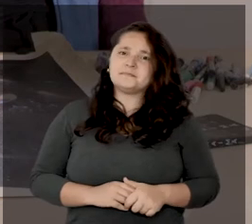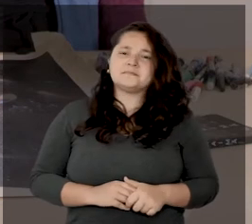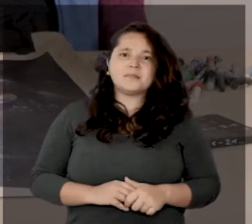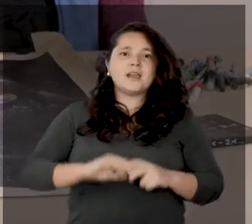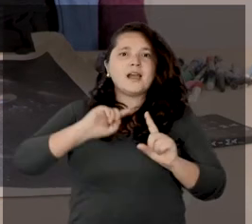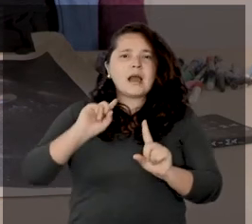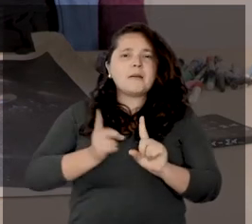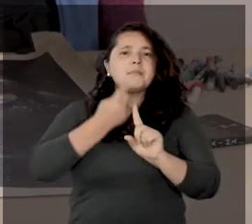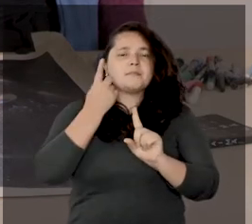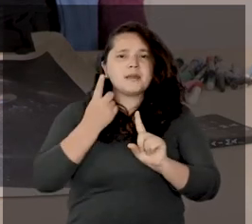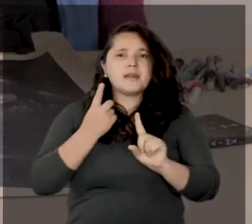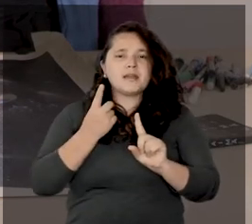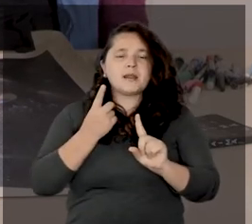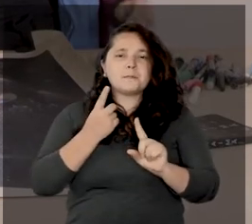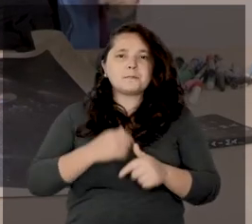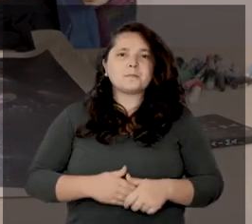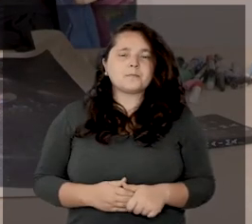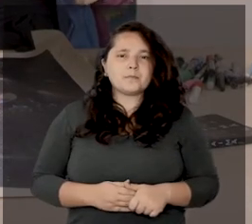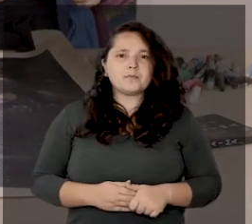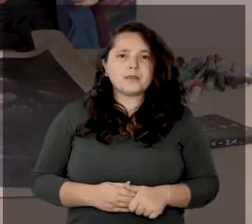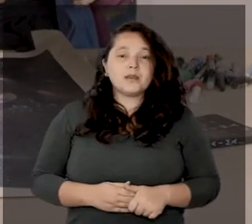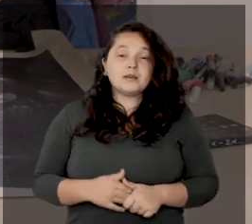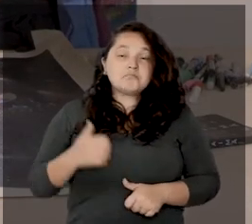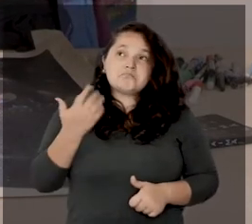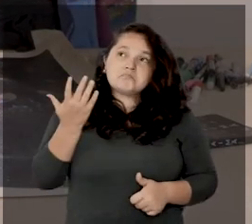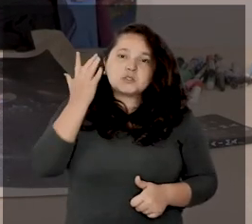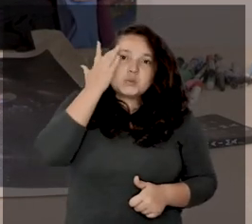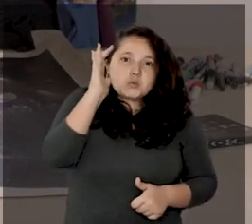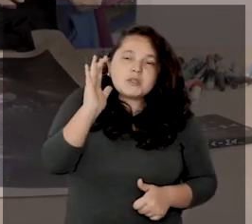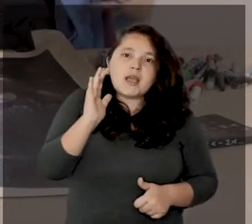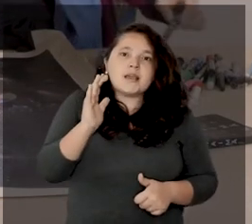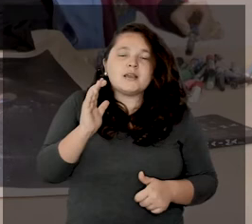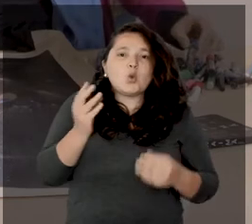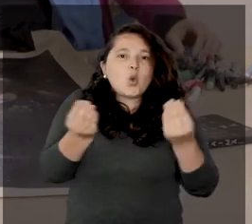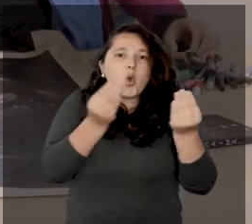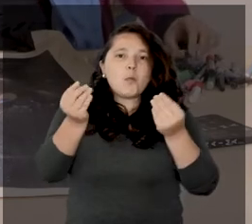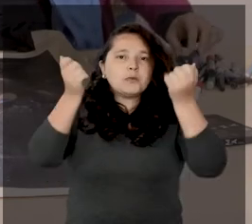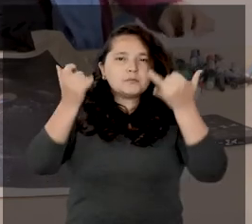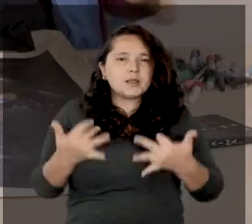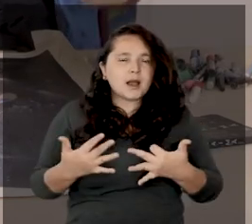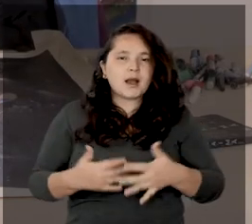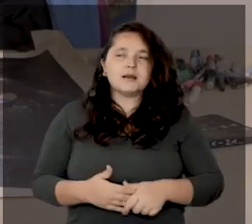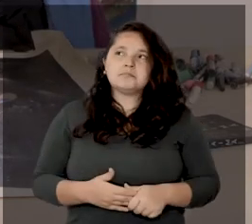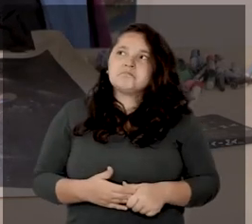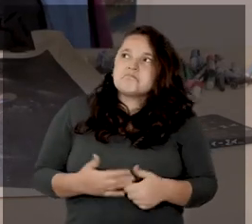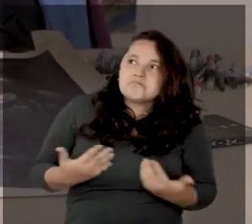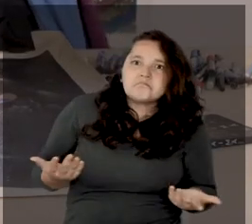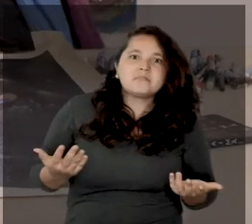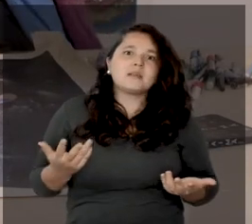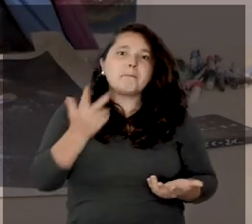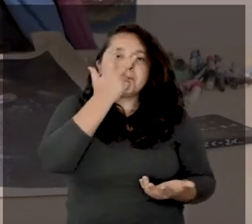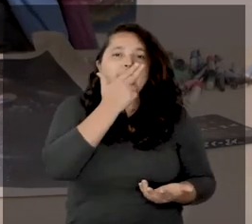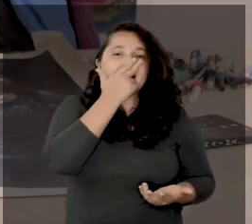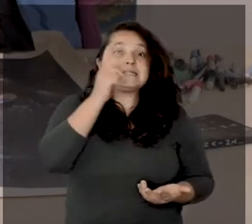é muito, não sei, assim, nomear, senão, sei lá, de uma violência muito